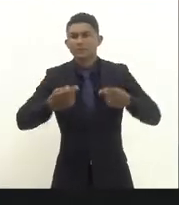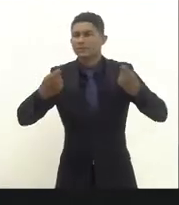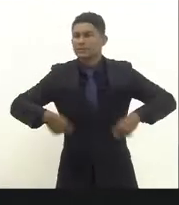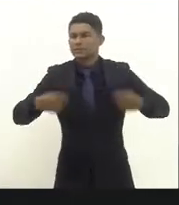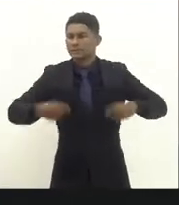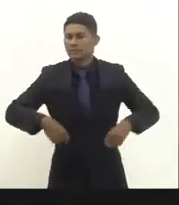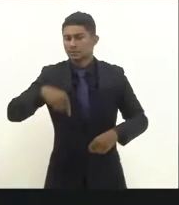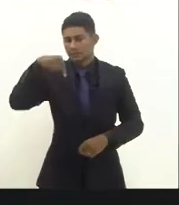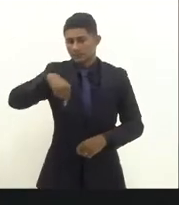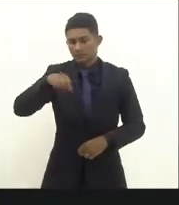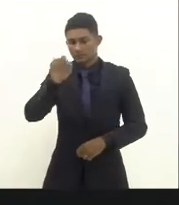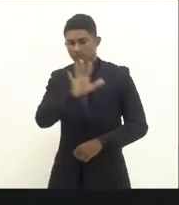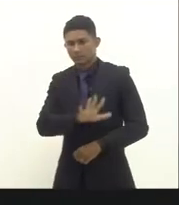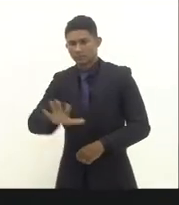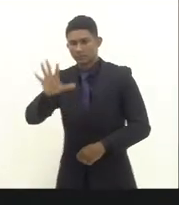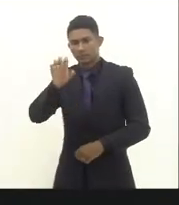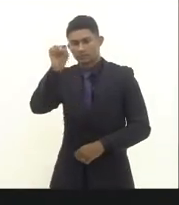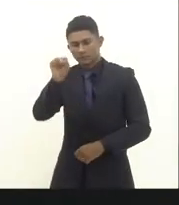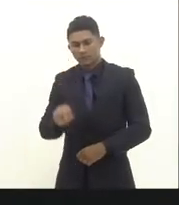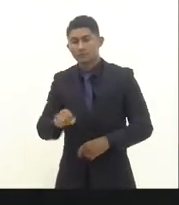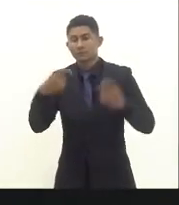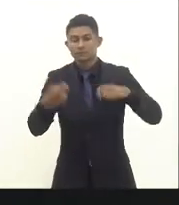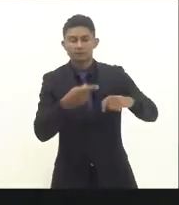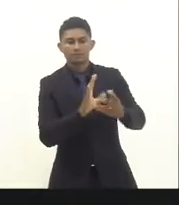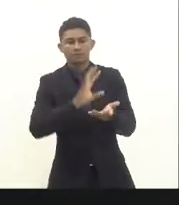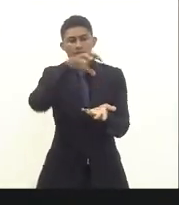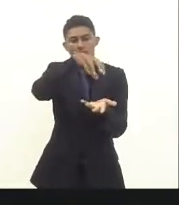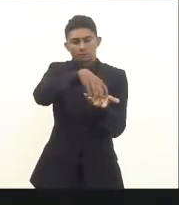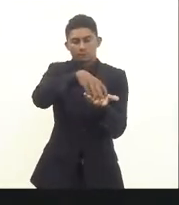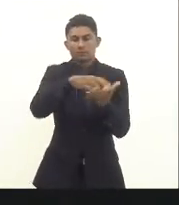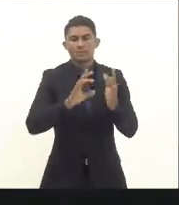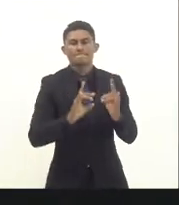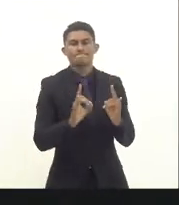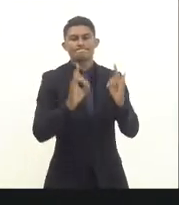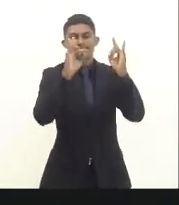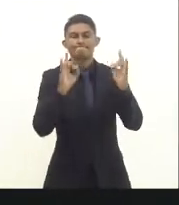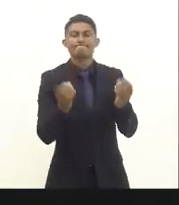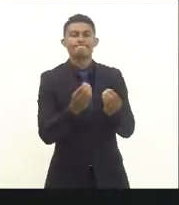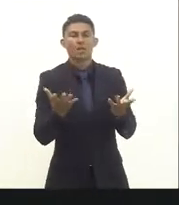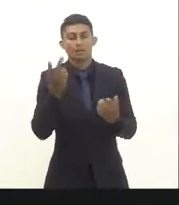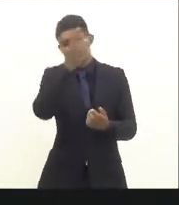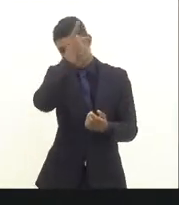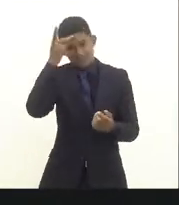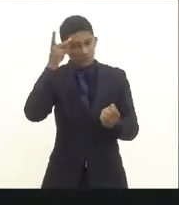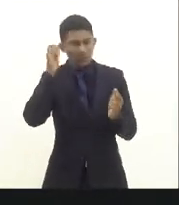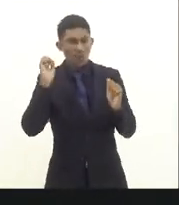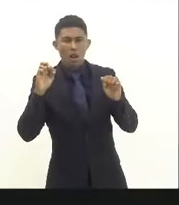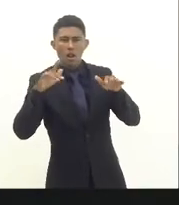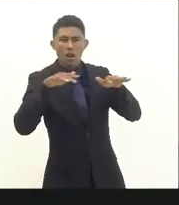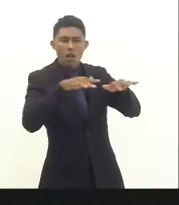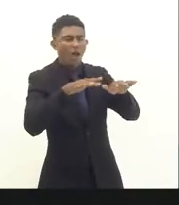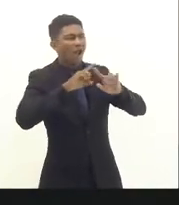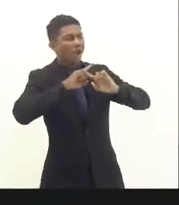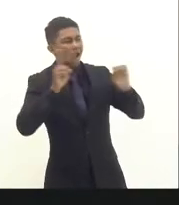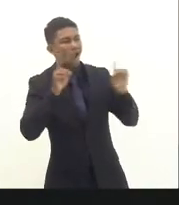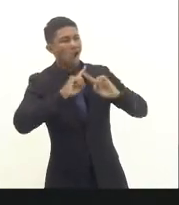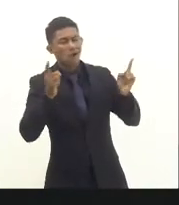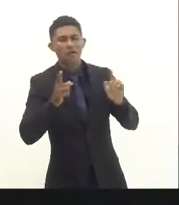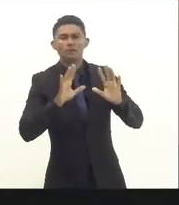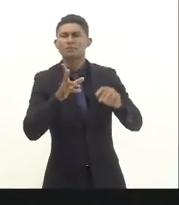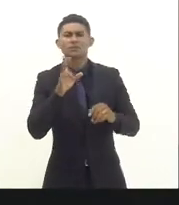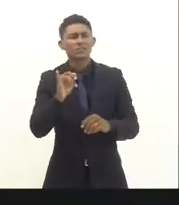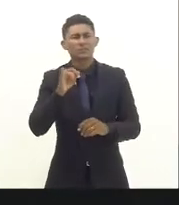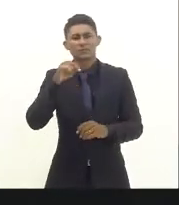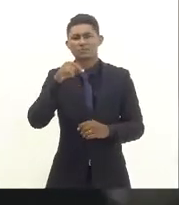que ter aqui na região sudeste uma sede para que as pessoas pudessem reclamar colocar suas demandas agora como não tem